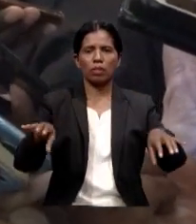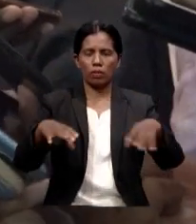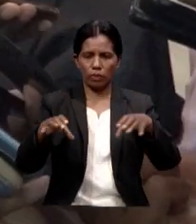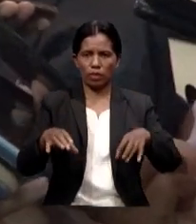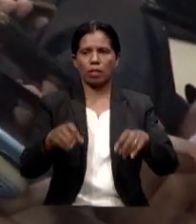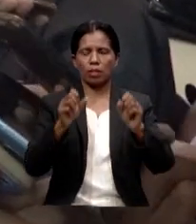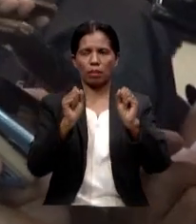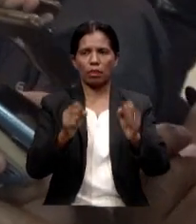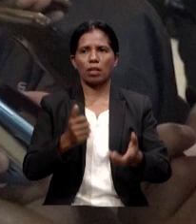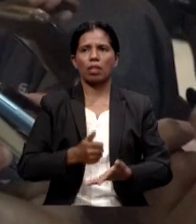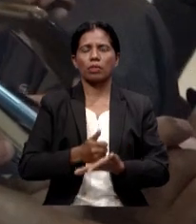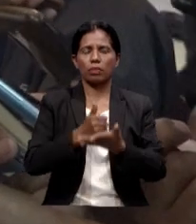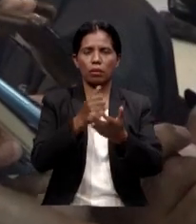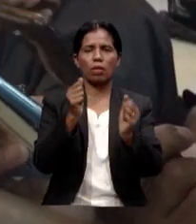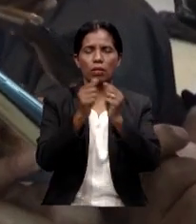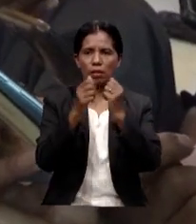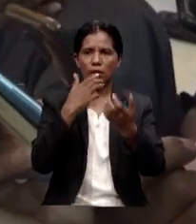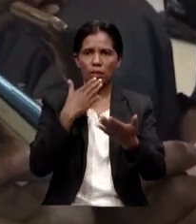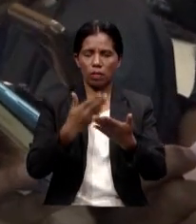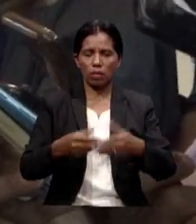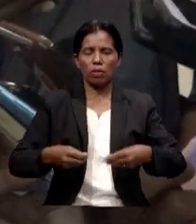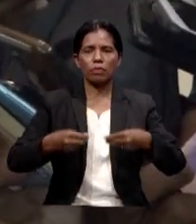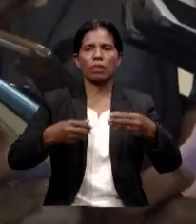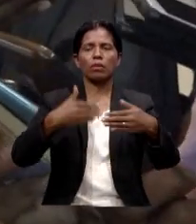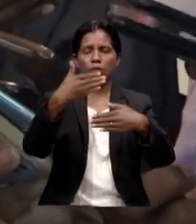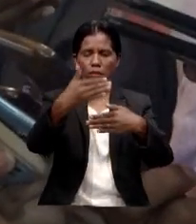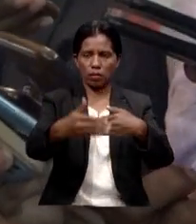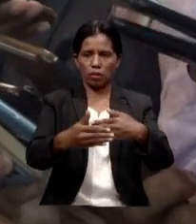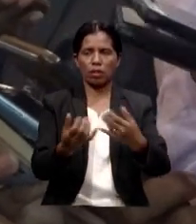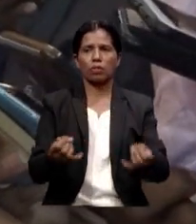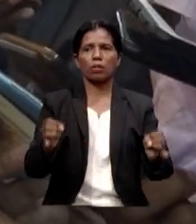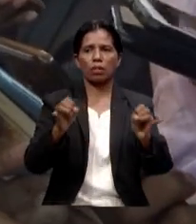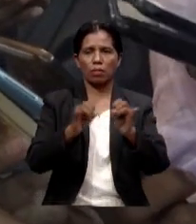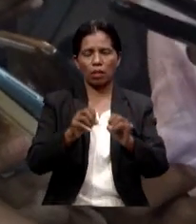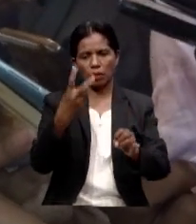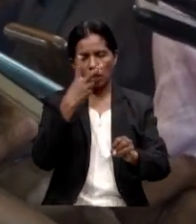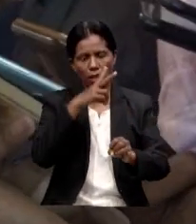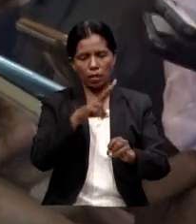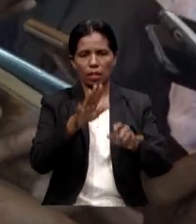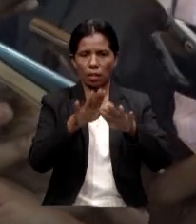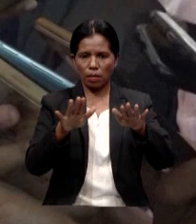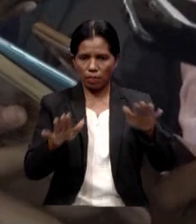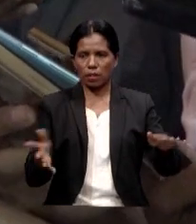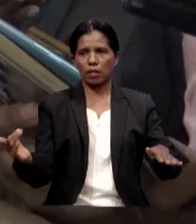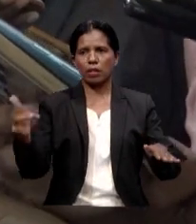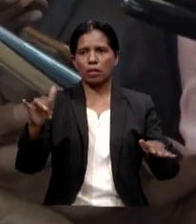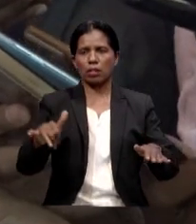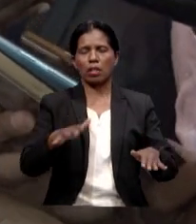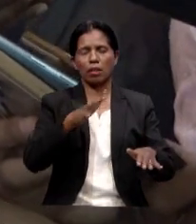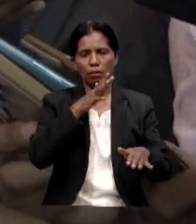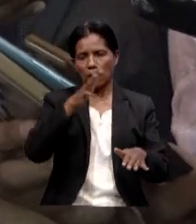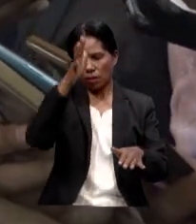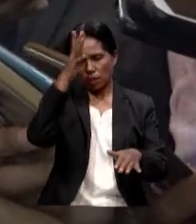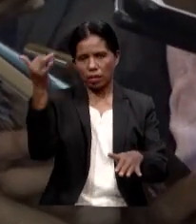bele atende dia. Foi espaço ba instituição será onde bele controla la barik será ou inang aman será